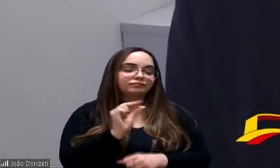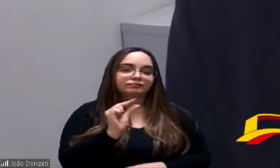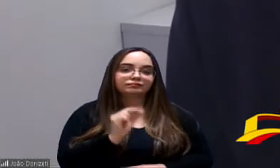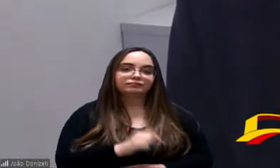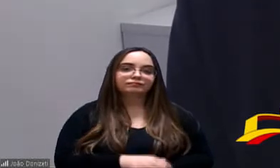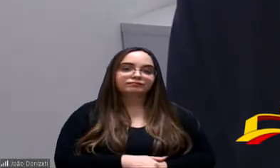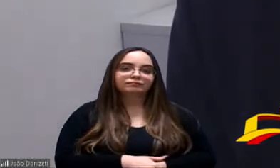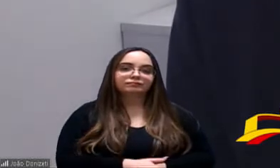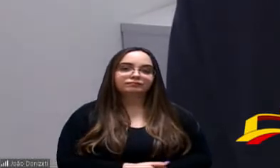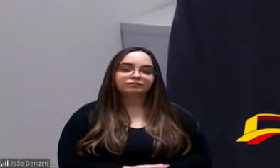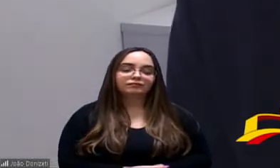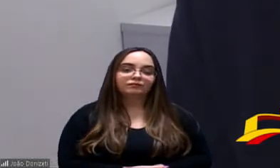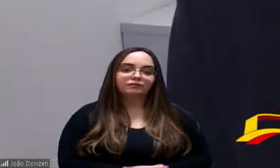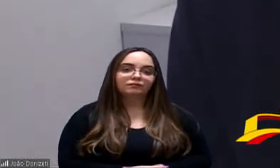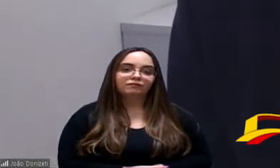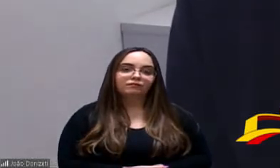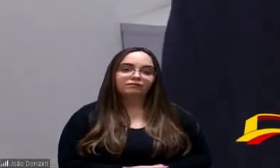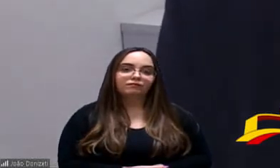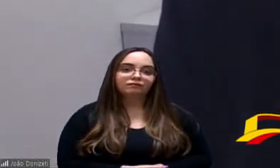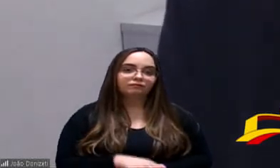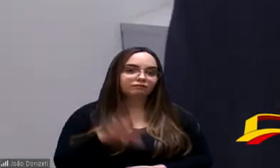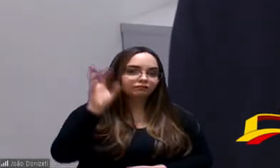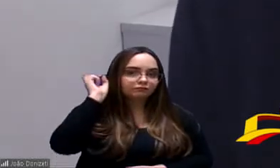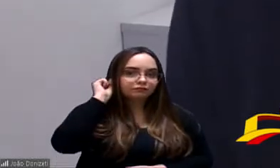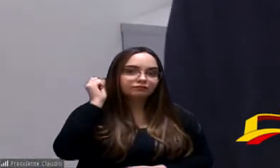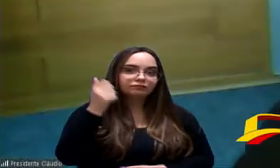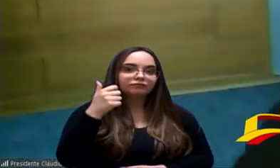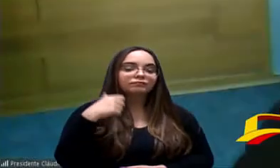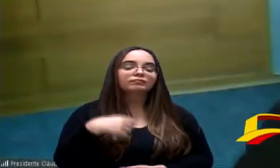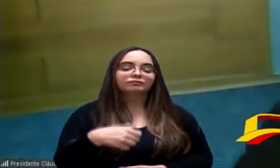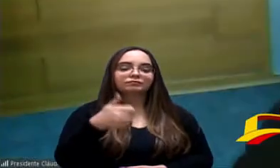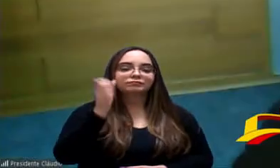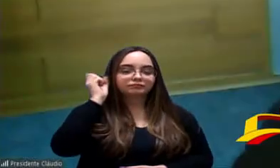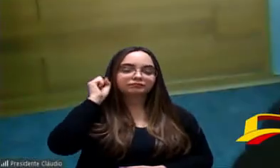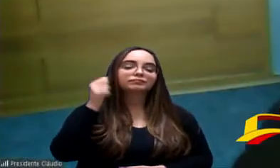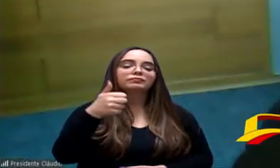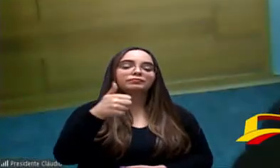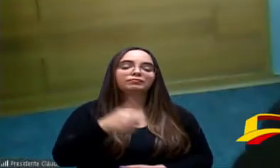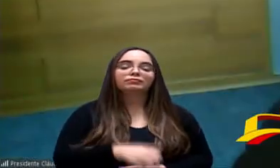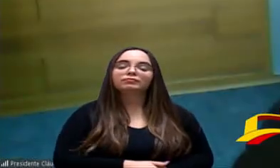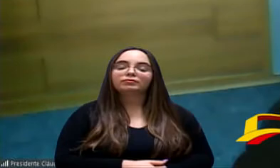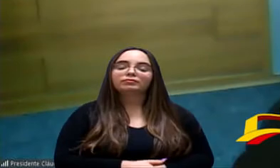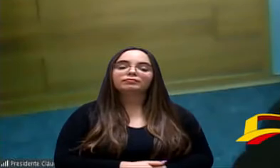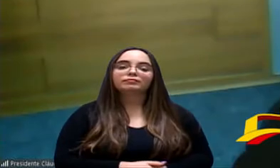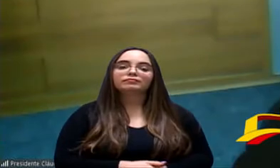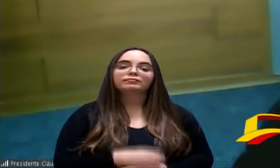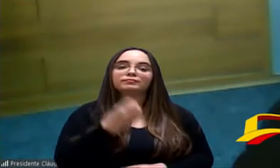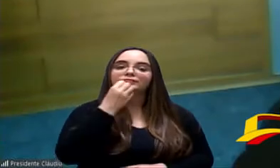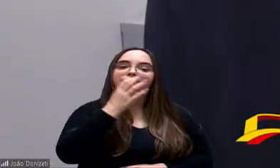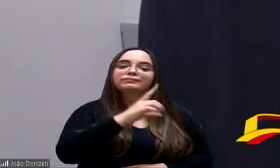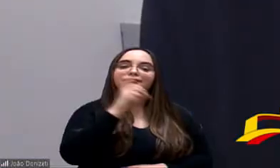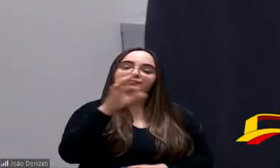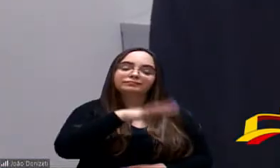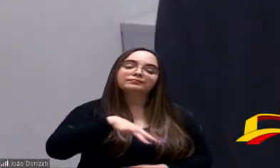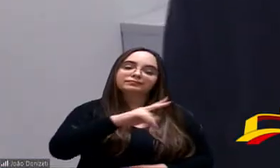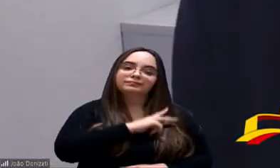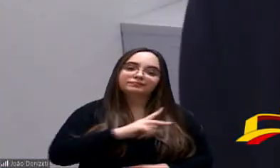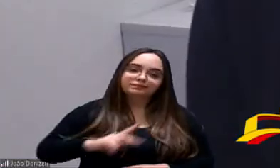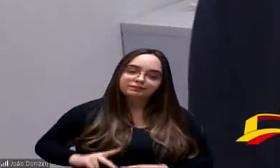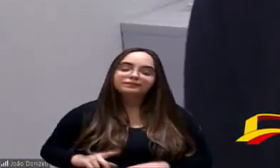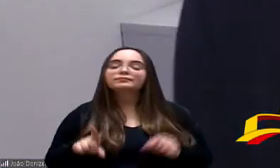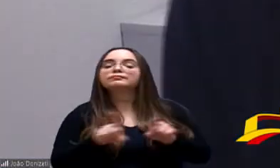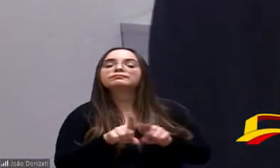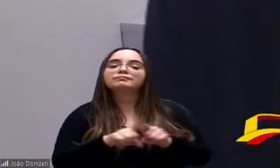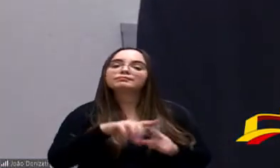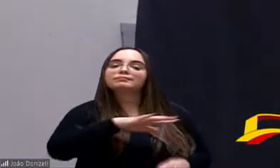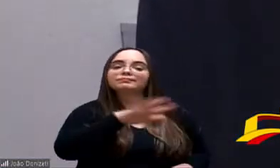aumentar o som. Está ouvindo? Está ouvindo? Estou. Então, tá bom. Bom dia, senhor presidente. Bom dia, senhores vereadores.